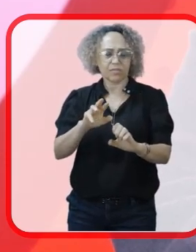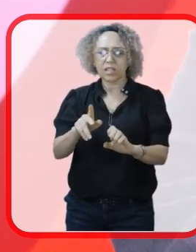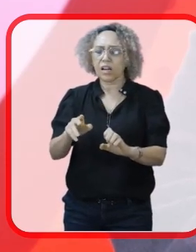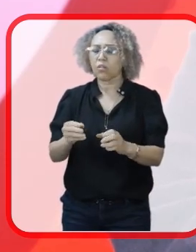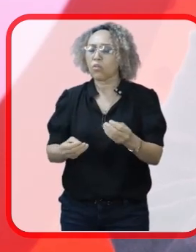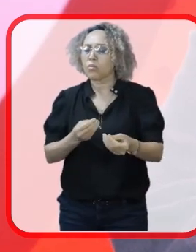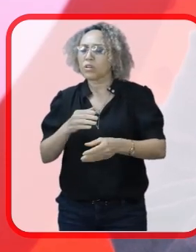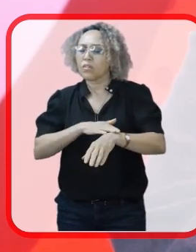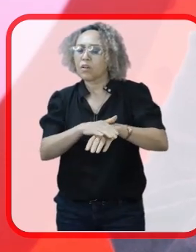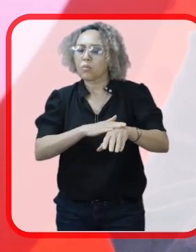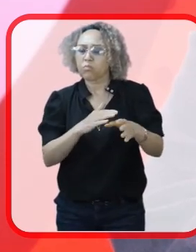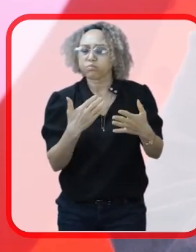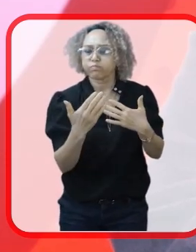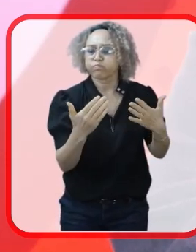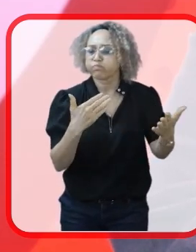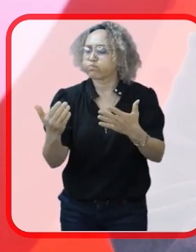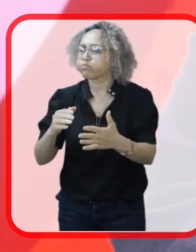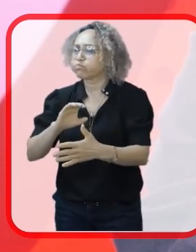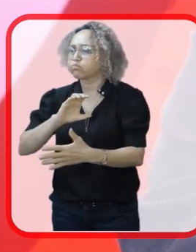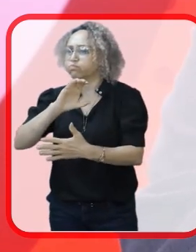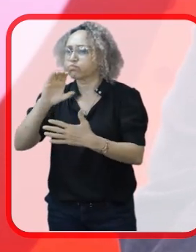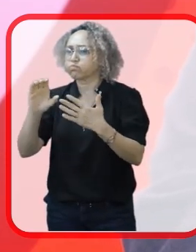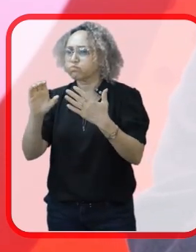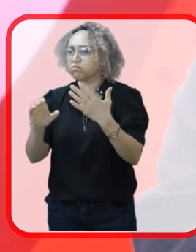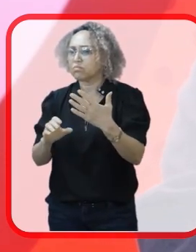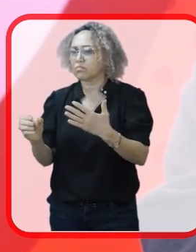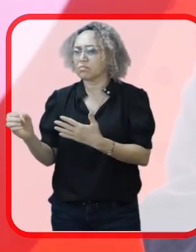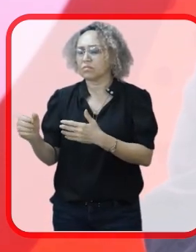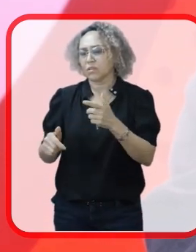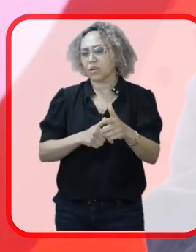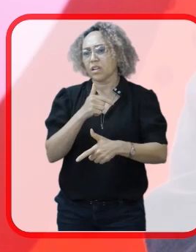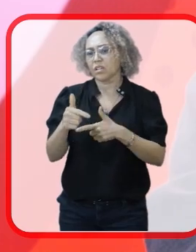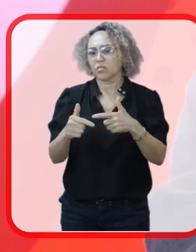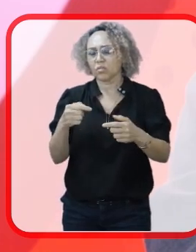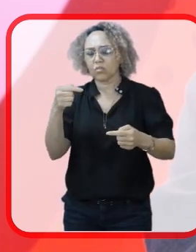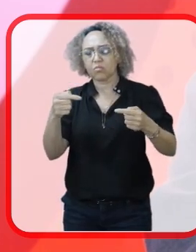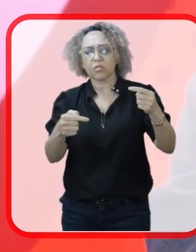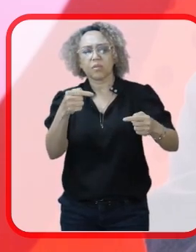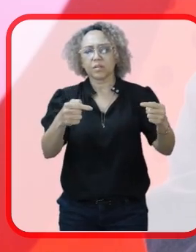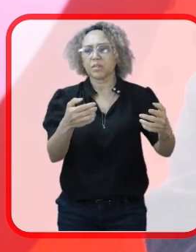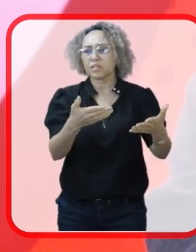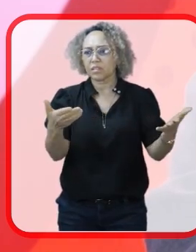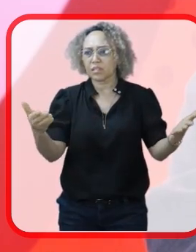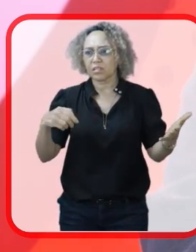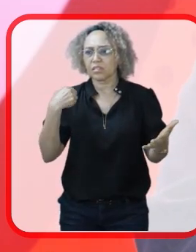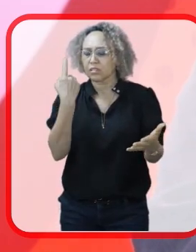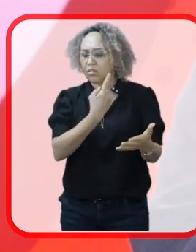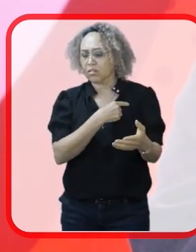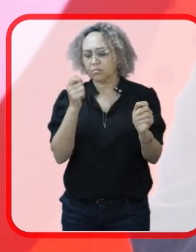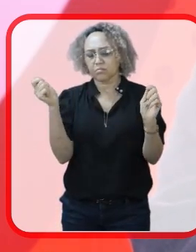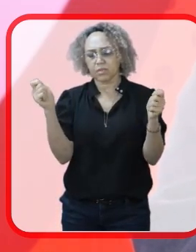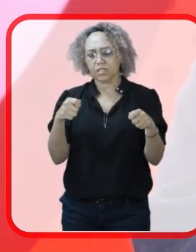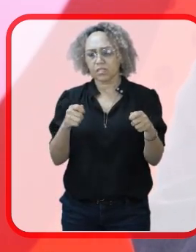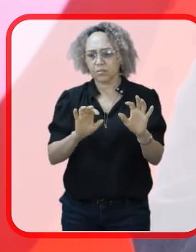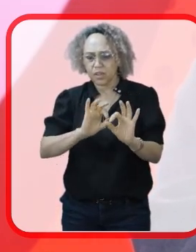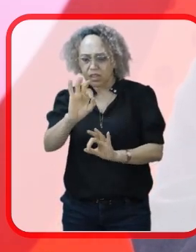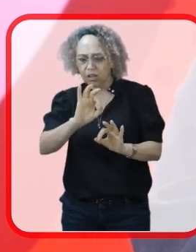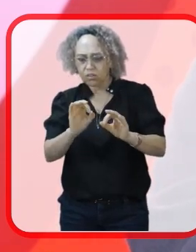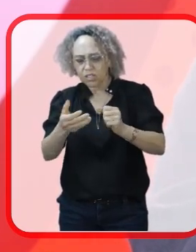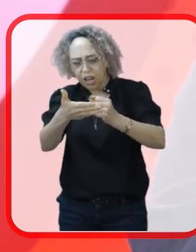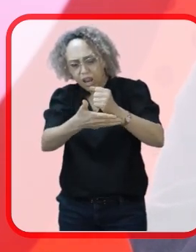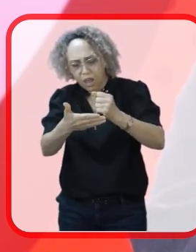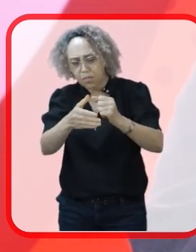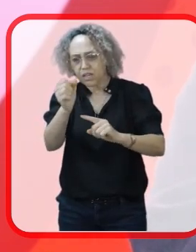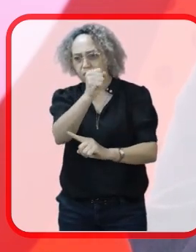e debatermos nosso projeto de sociedade com ela? Nós precisamos estar organizados na base da sociedade. Por isso que eu defendo que no